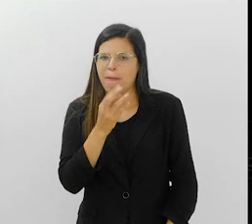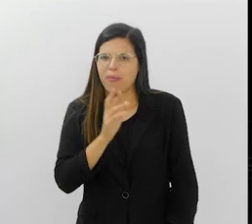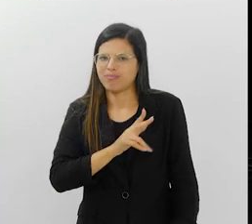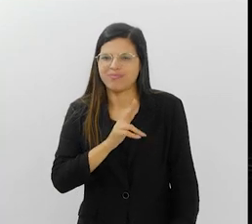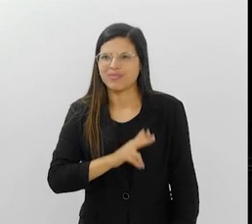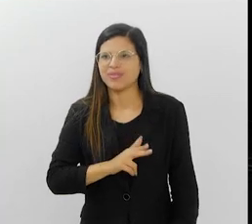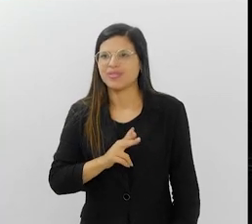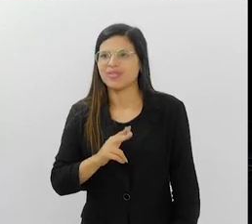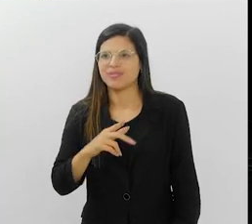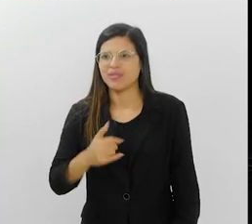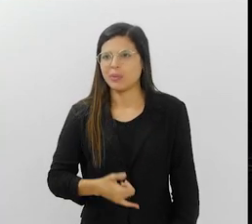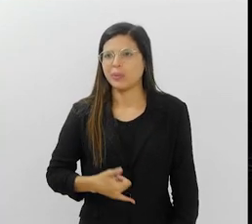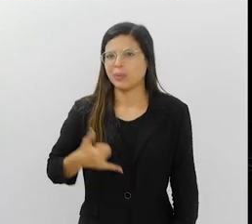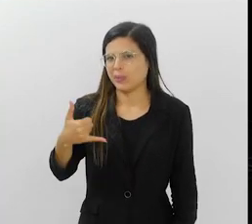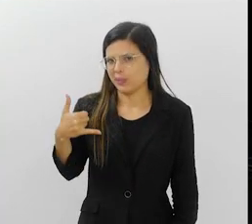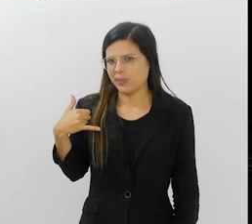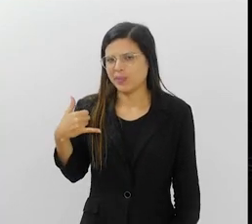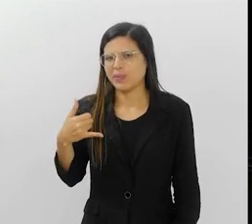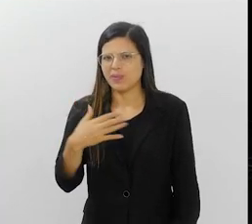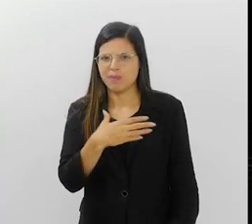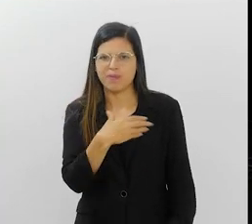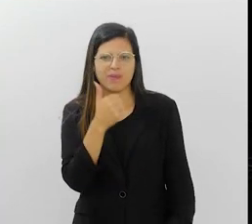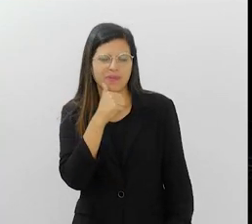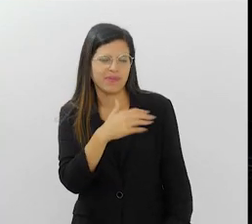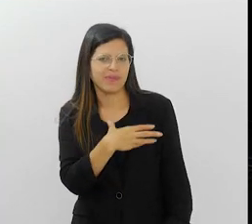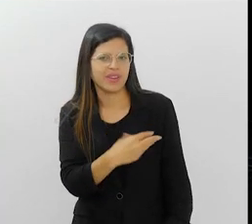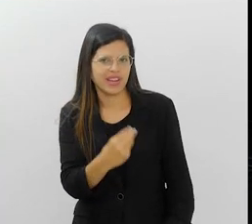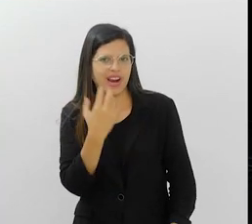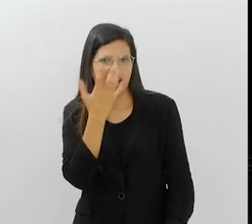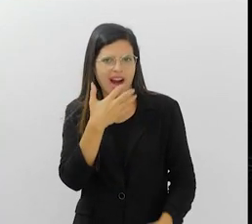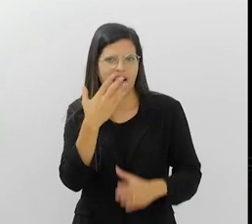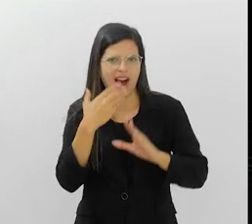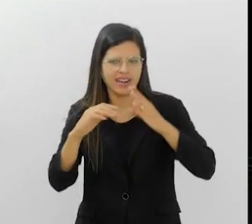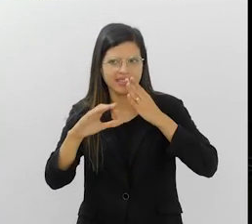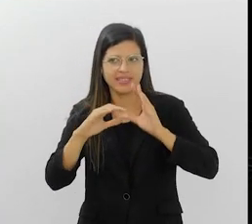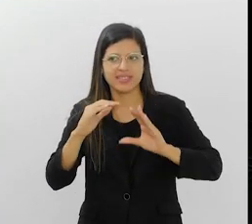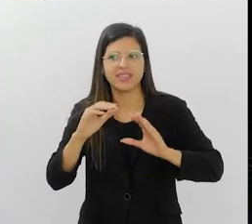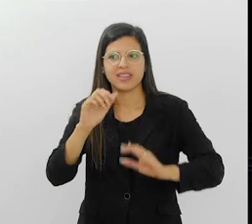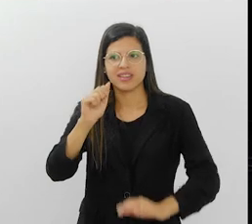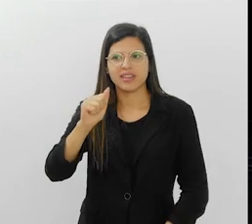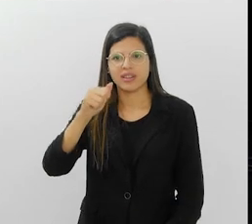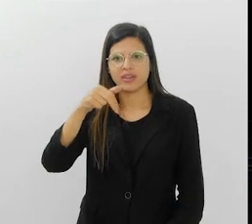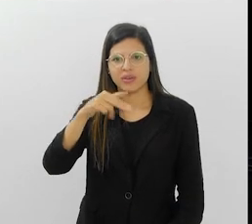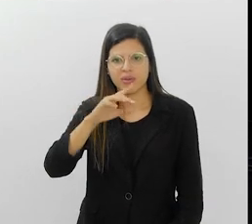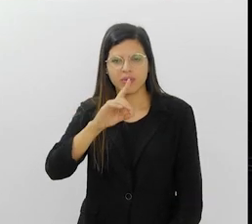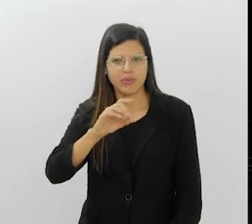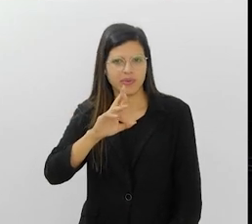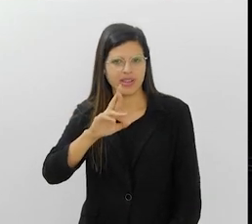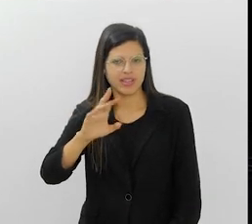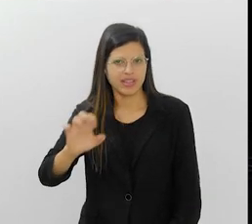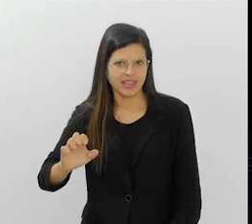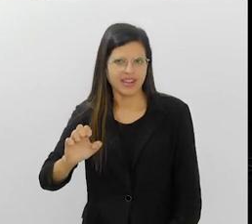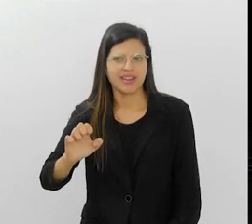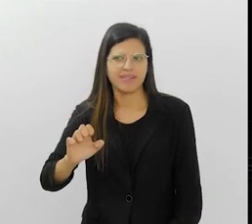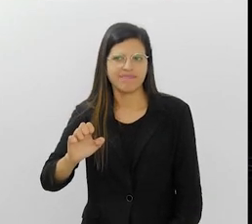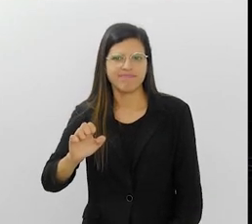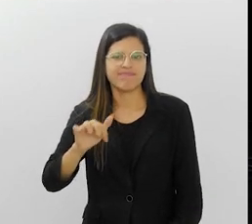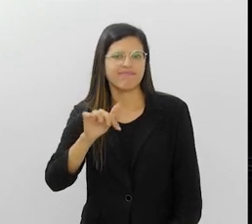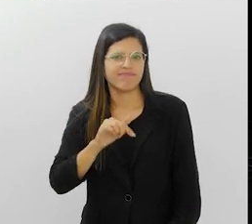Eu tenho orgulho de ter uma filha cantora. E o André Luiz, que talvez seja o meu maior fã, cara. Ah, isso é